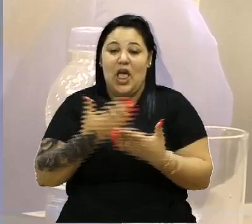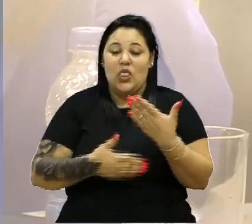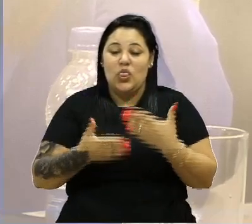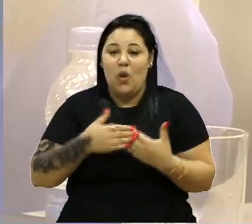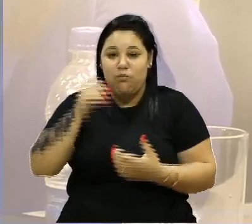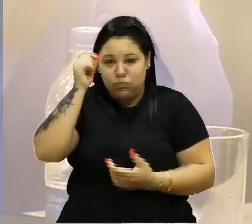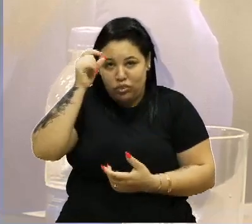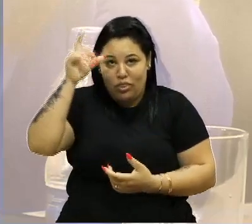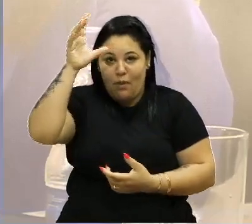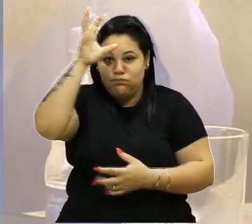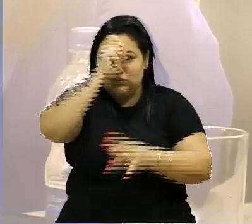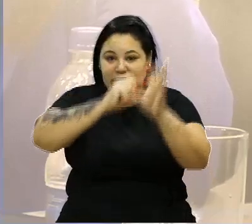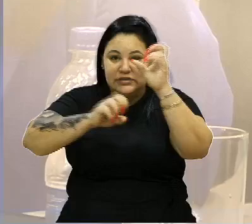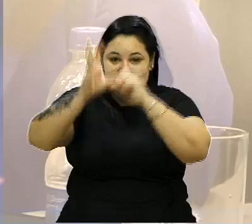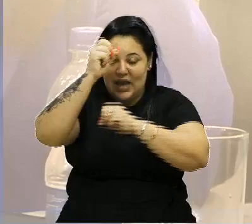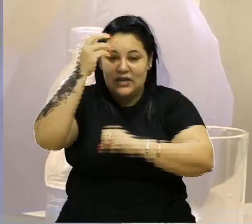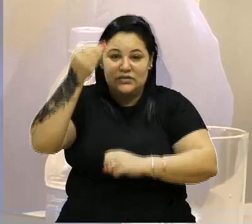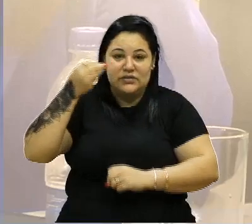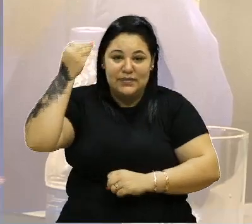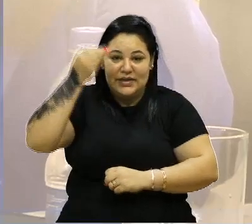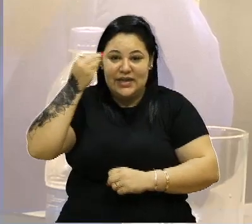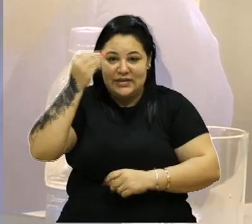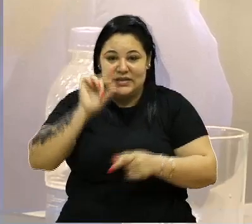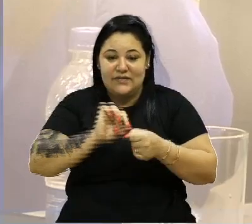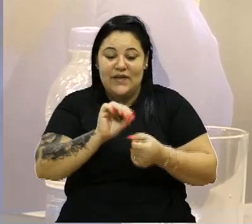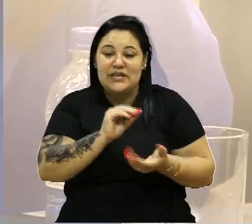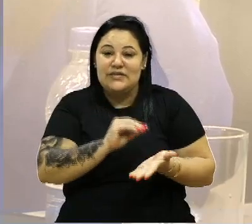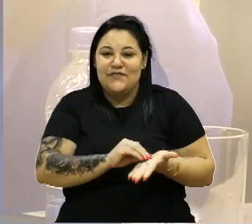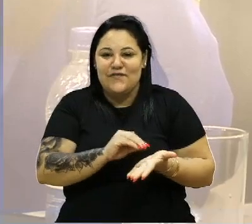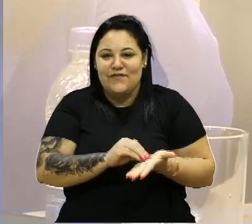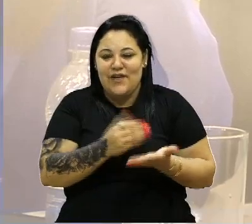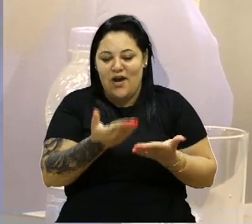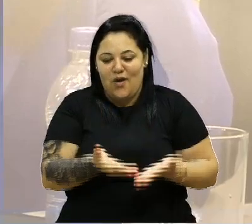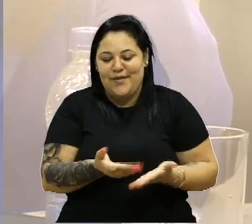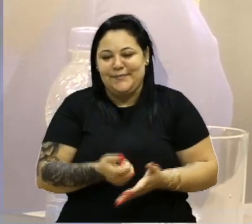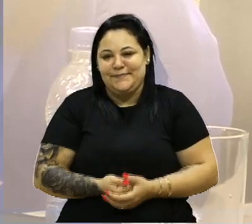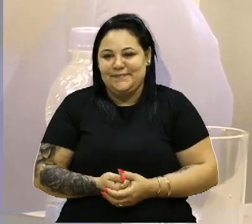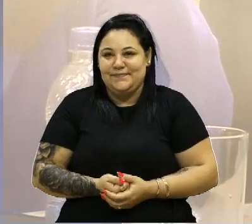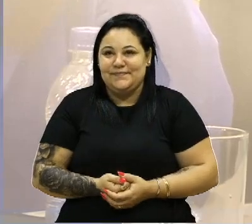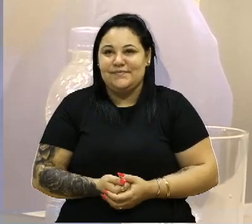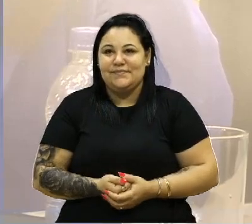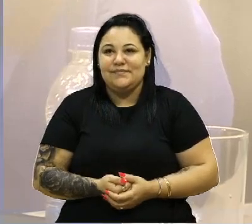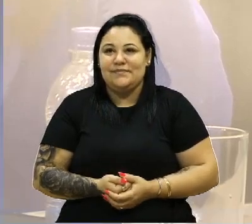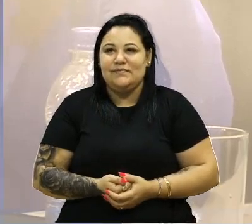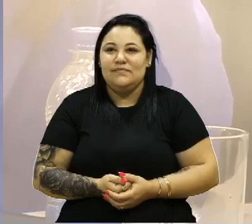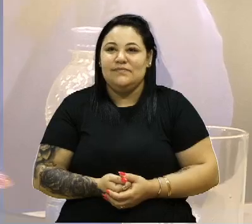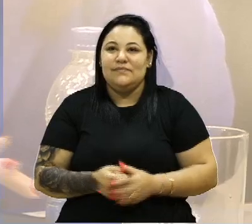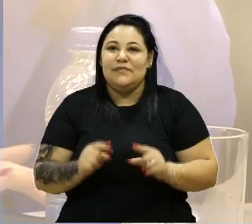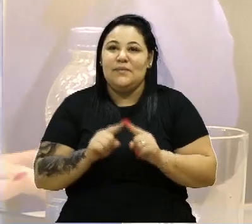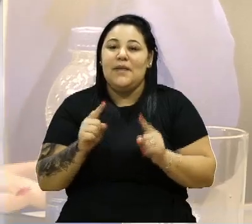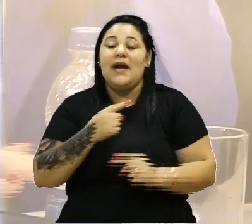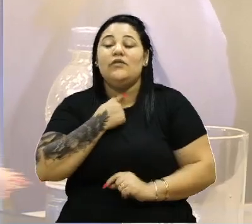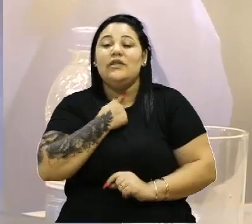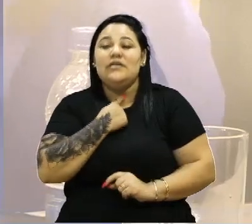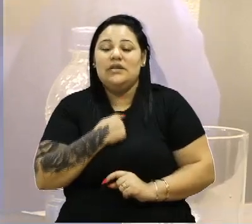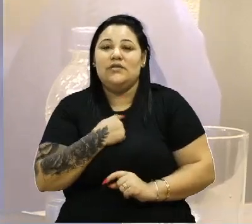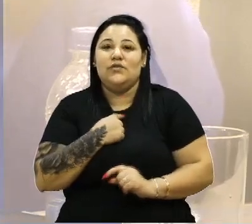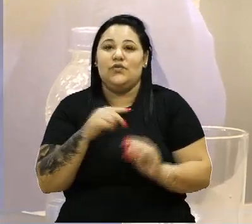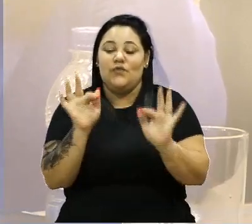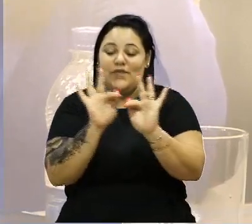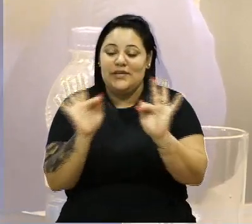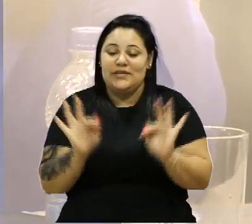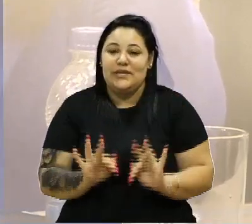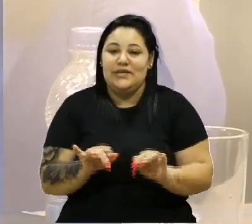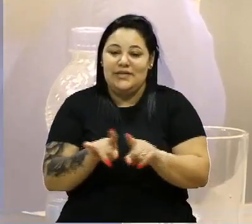conhecimento, a sua experiência, vai fazer falta neste parlamento. Mas lhe desejo felicidades